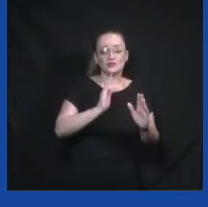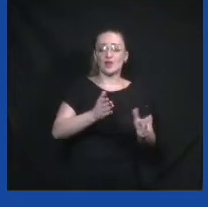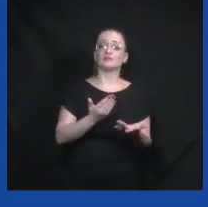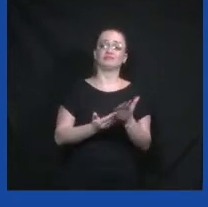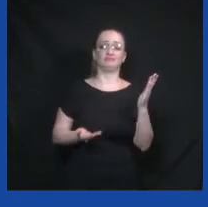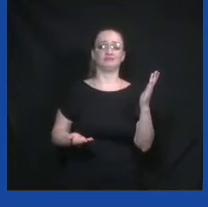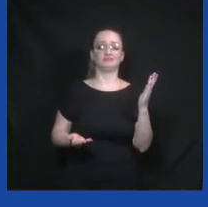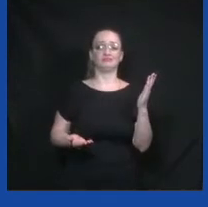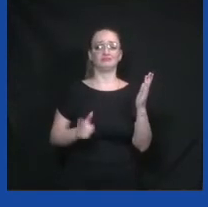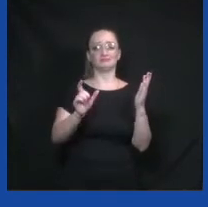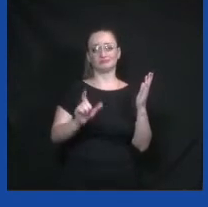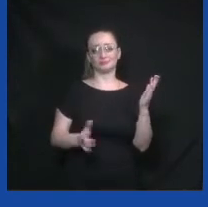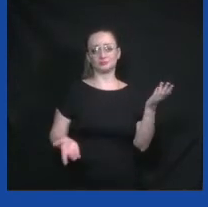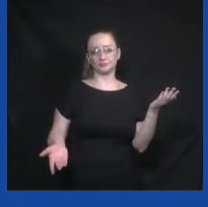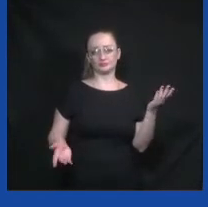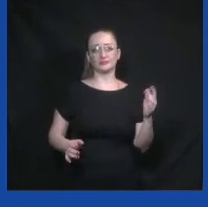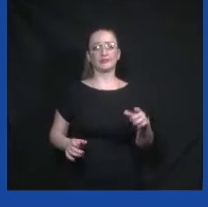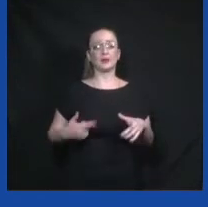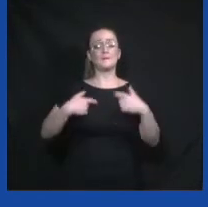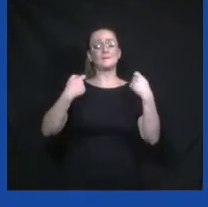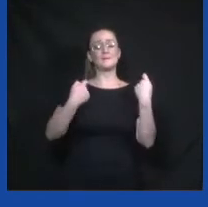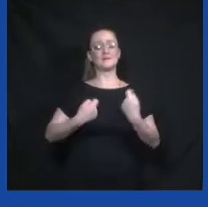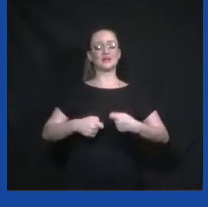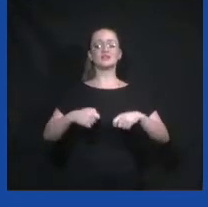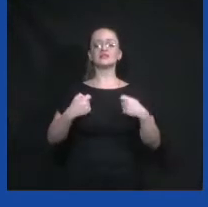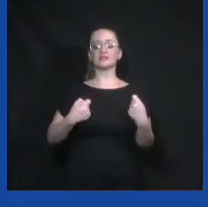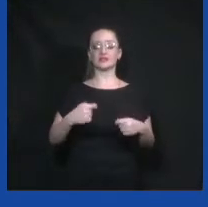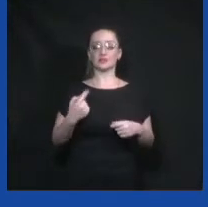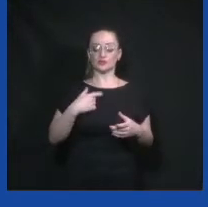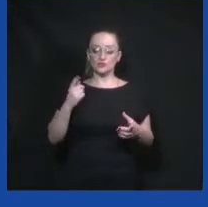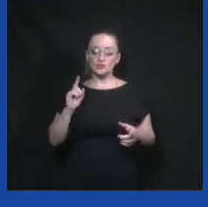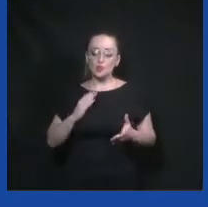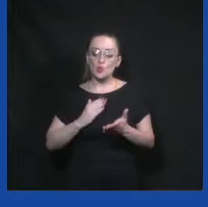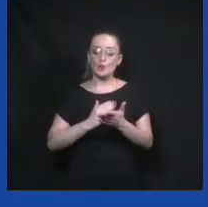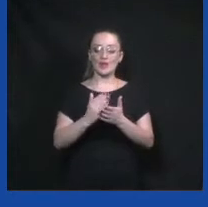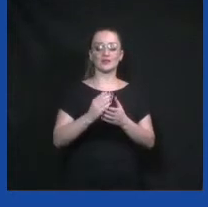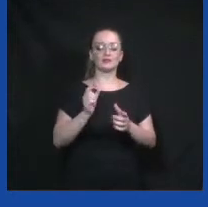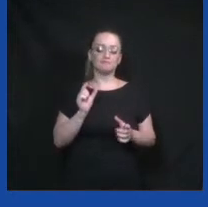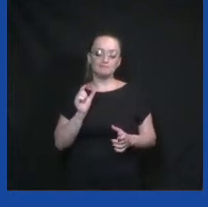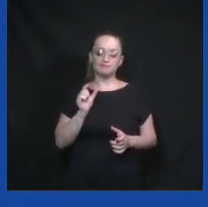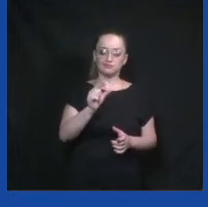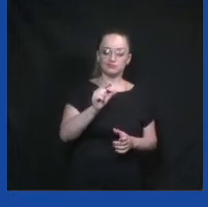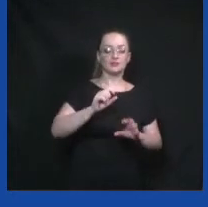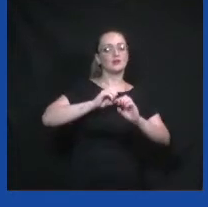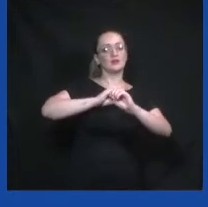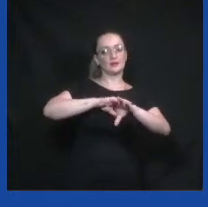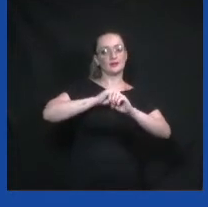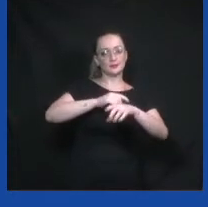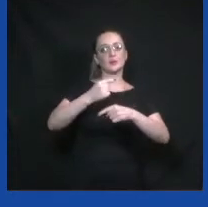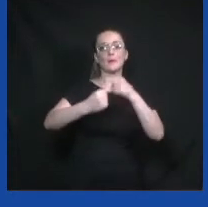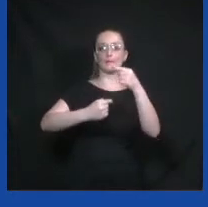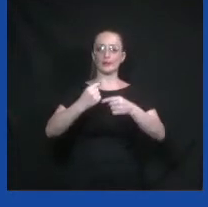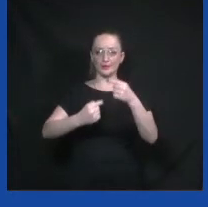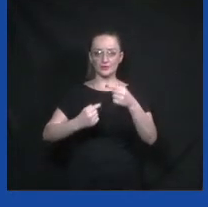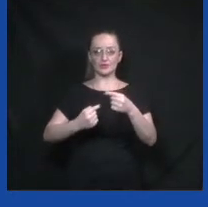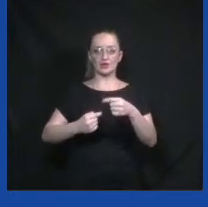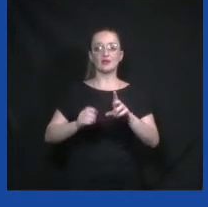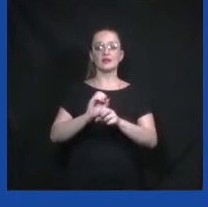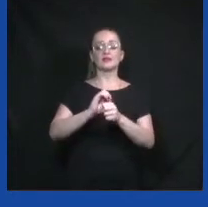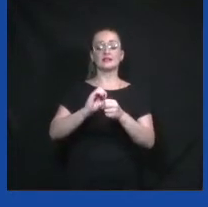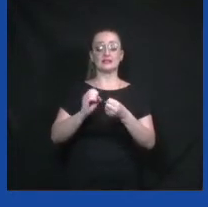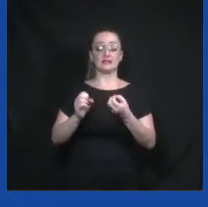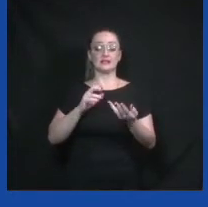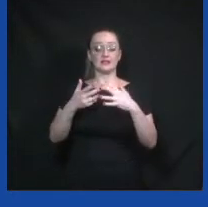do sujeito. É imprescindível que a gente instale o drive da educação política para a cidadania desde a